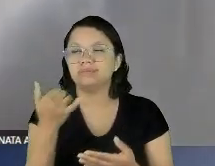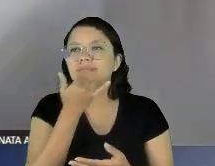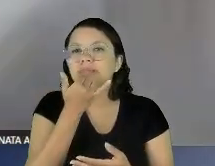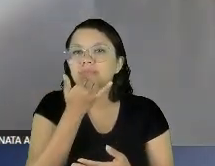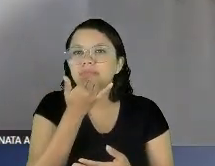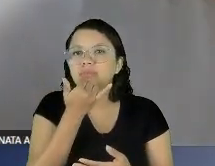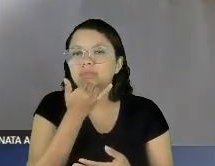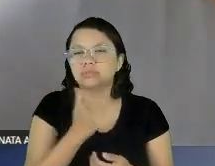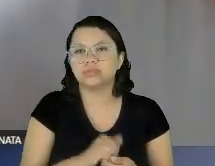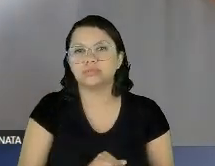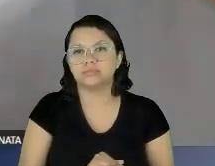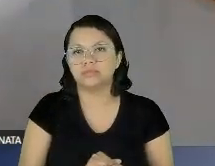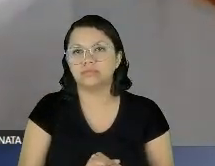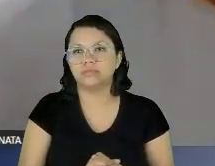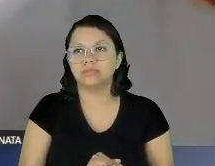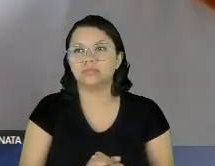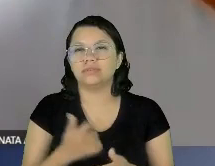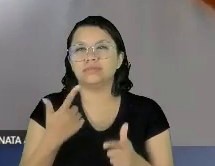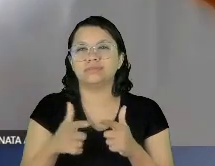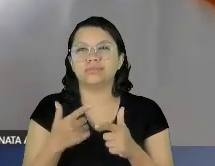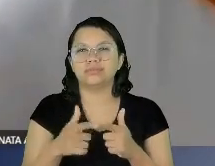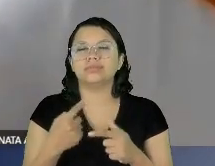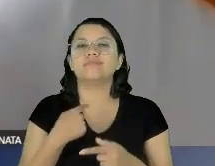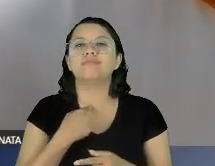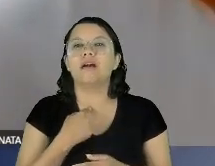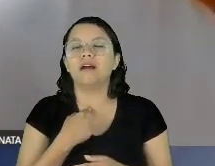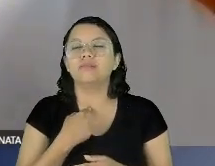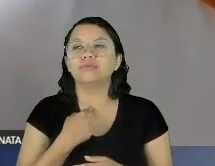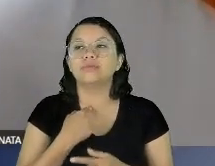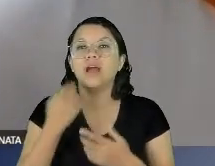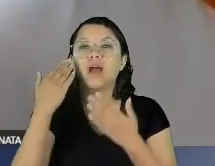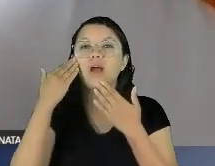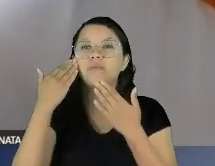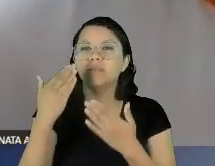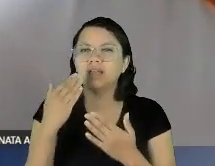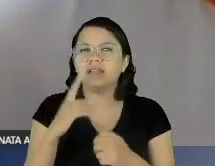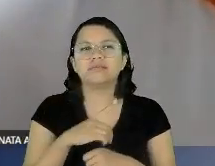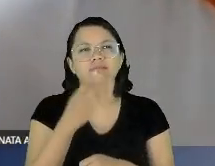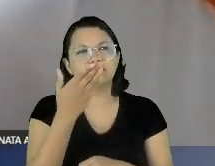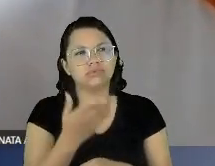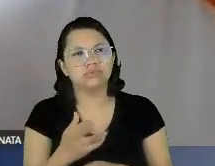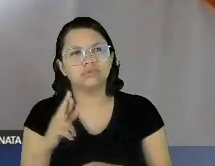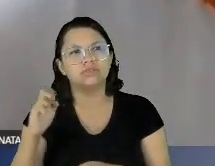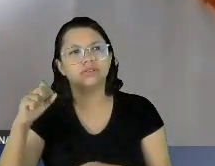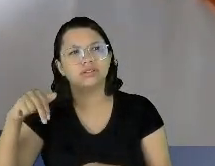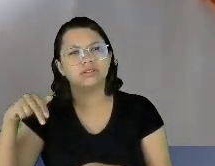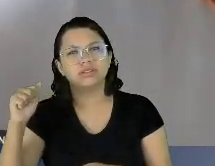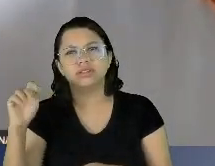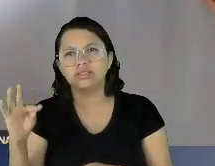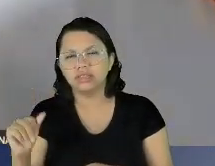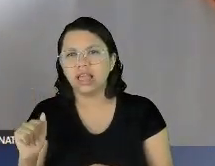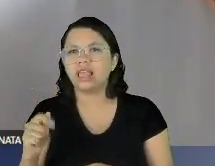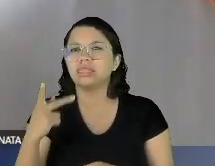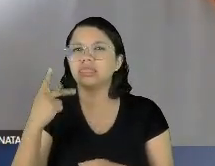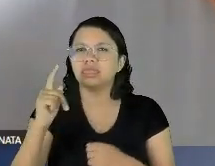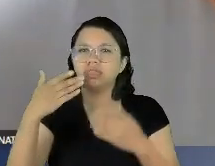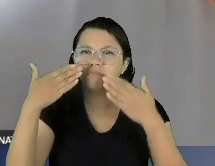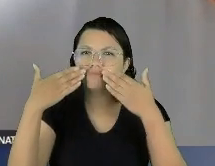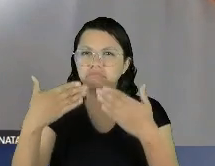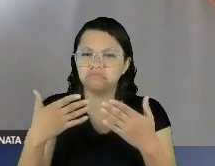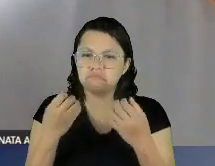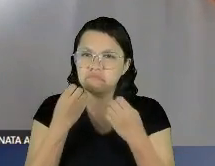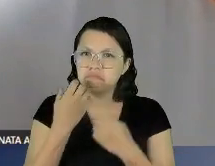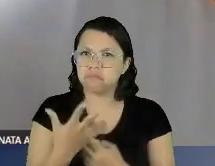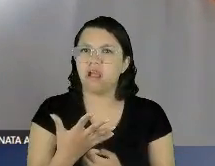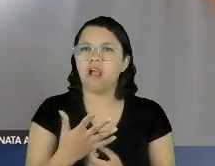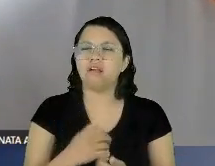Perdão. Estava com problema aqui no áudio. Muito obrigada, viu, doutora Renata, pela apresentação. Foi muito bom. A